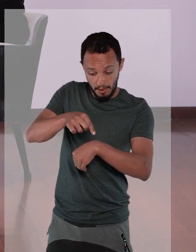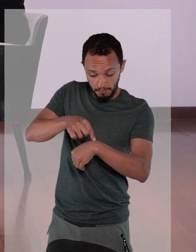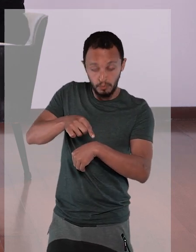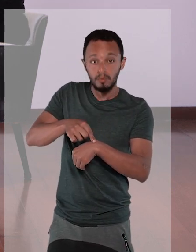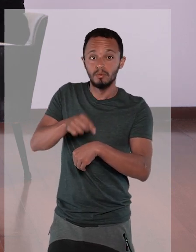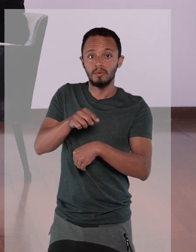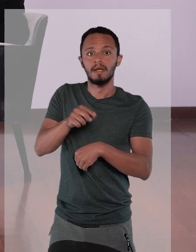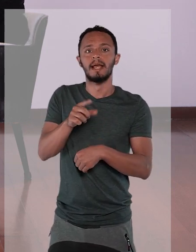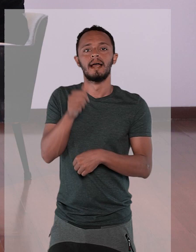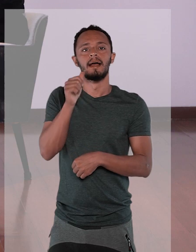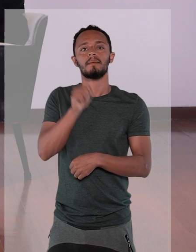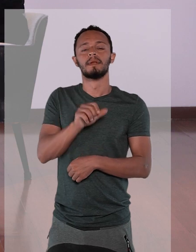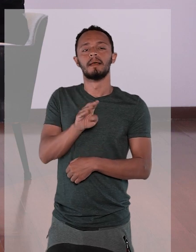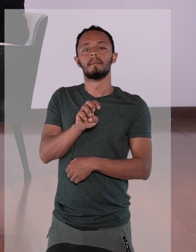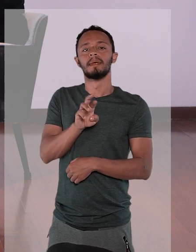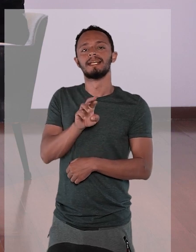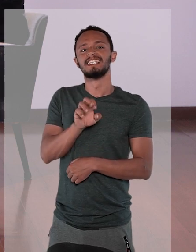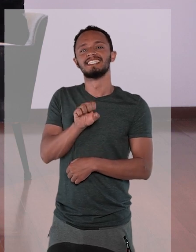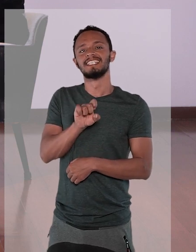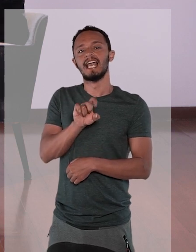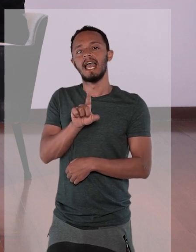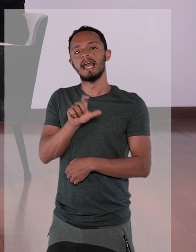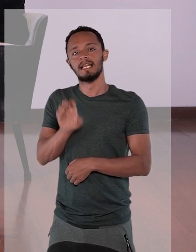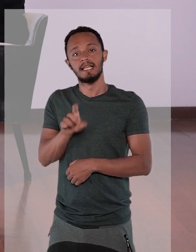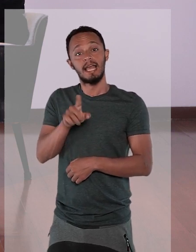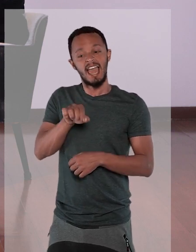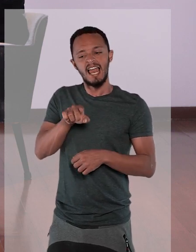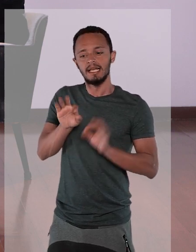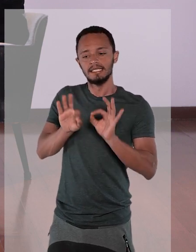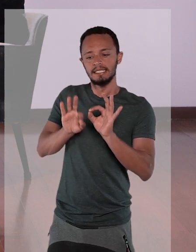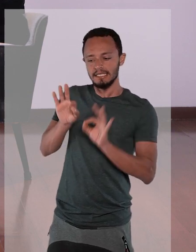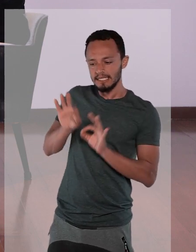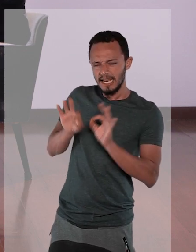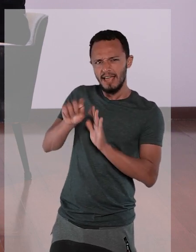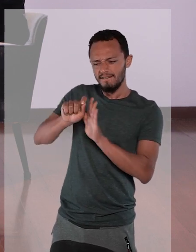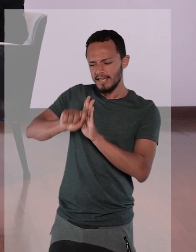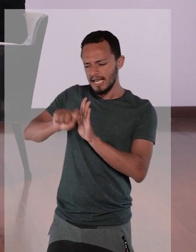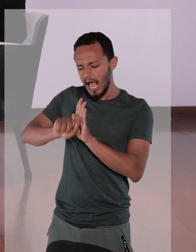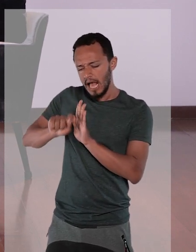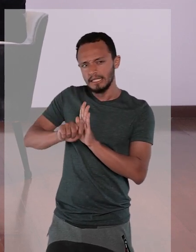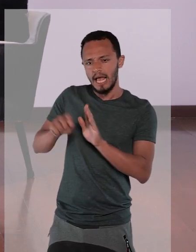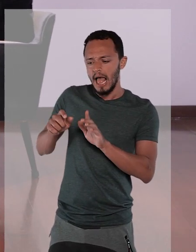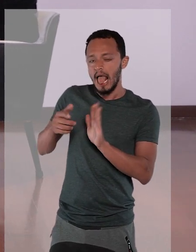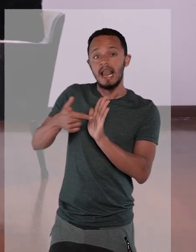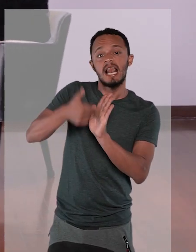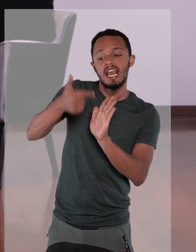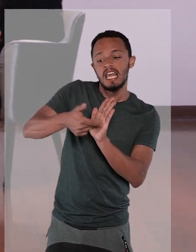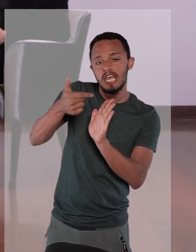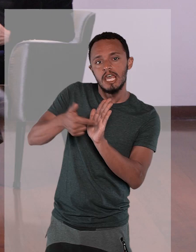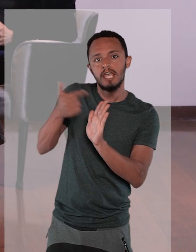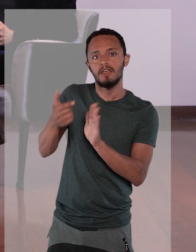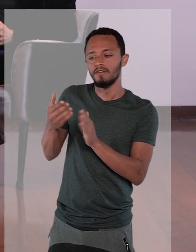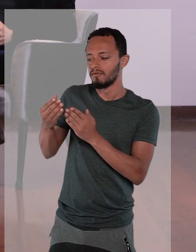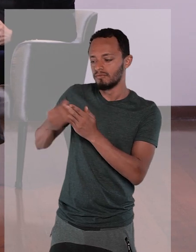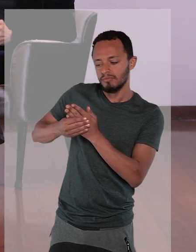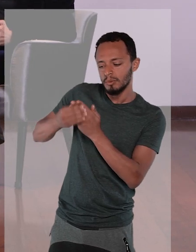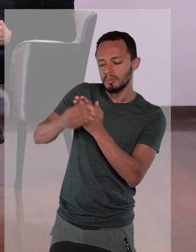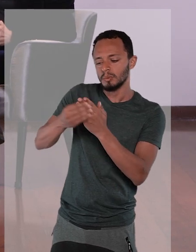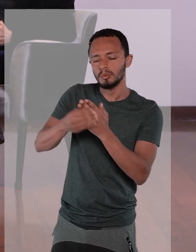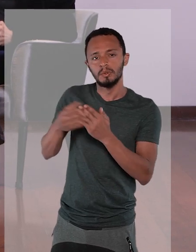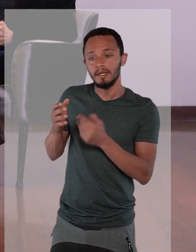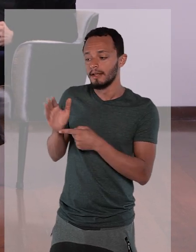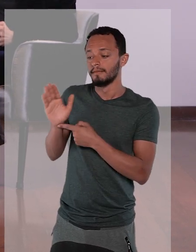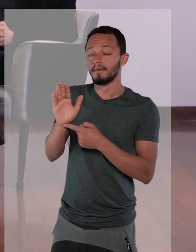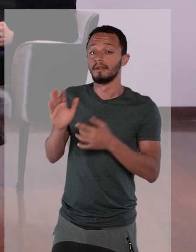vem fazendo um catálogo de livros, de temas e de assuntos sensacional. Sou Ana Cecília, sou